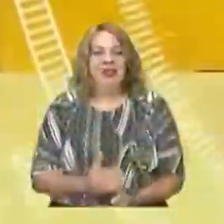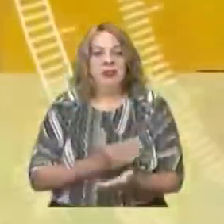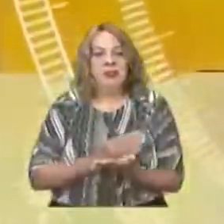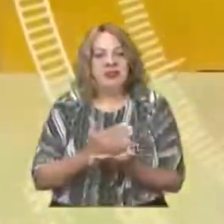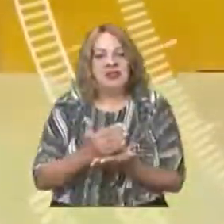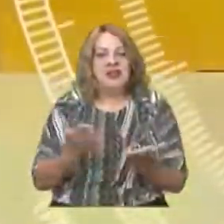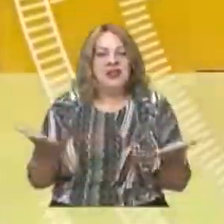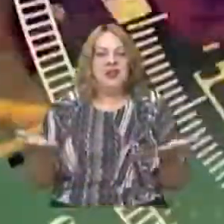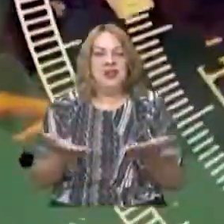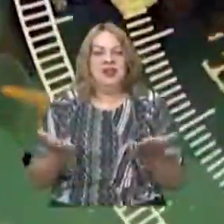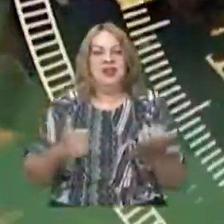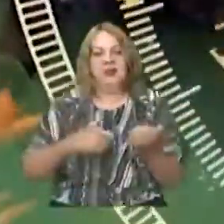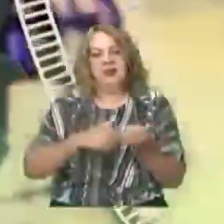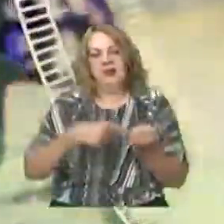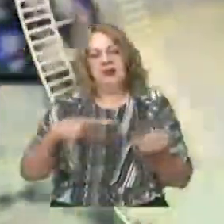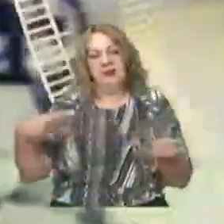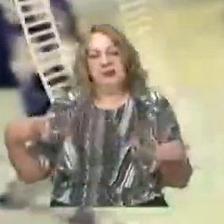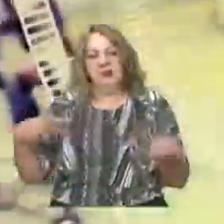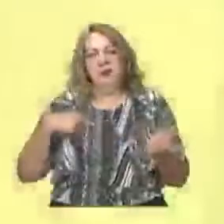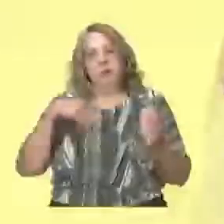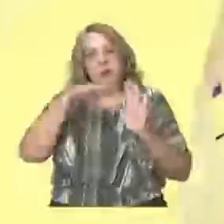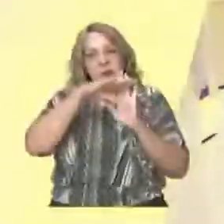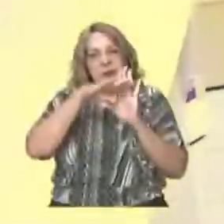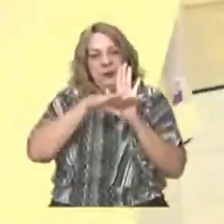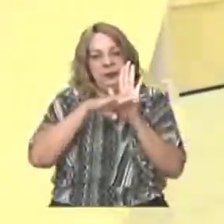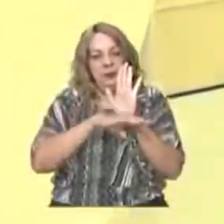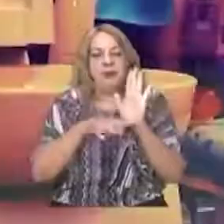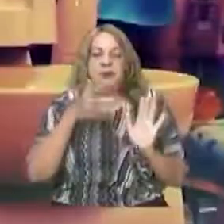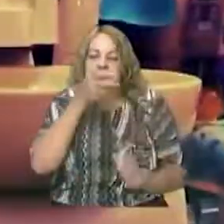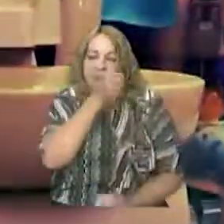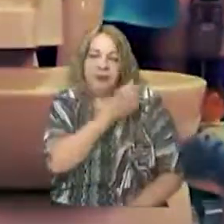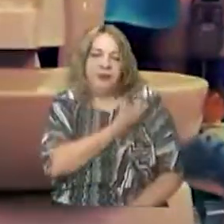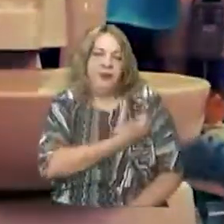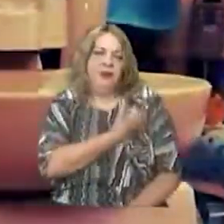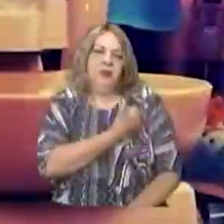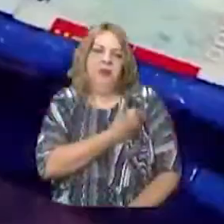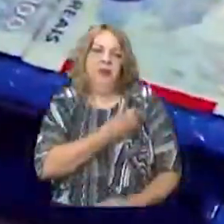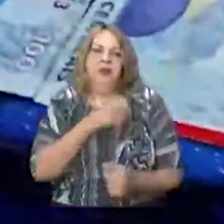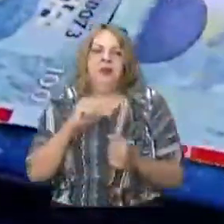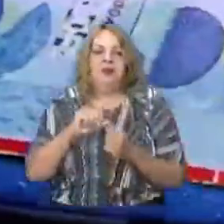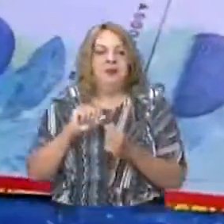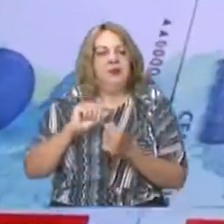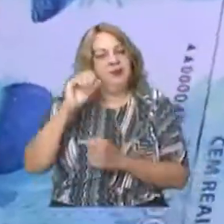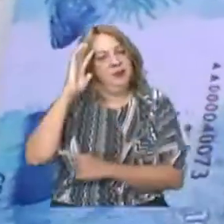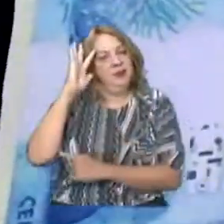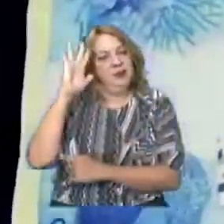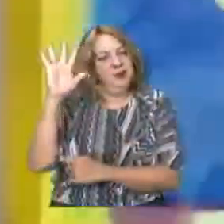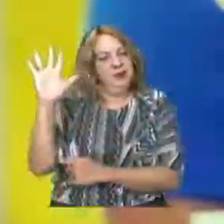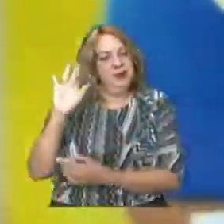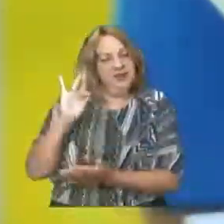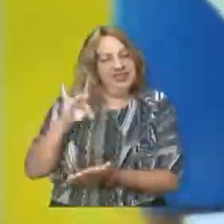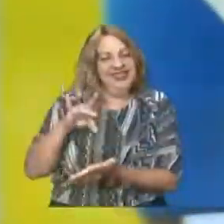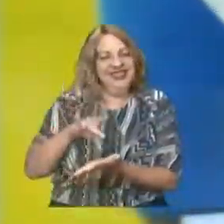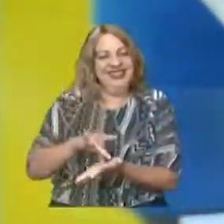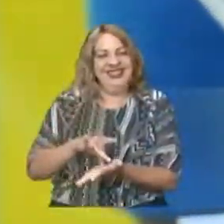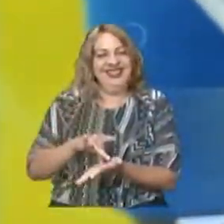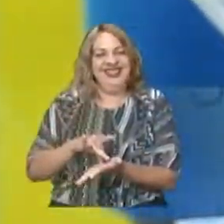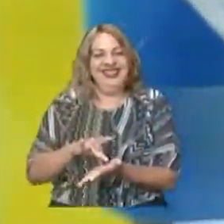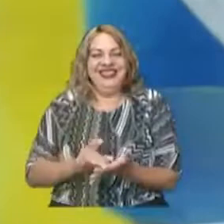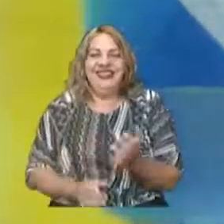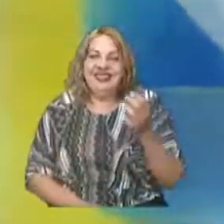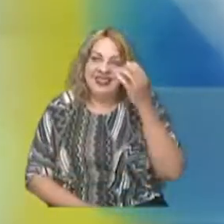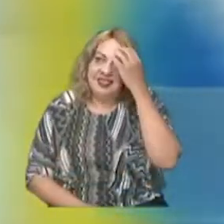Está começando agora o Caju Cap, o programa que salva vidas e realiza